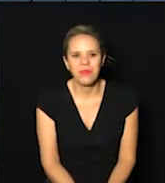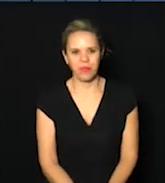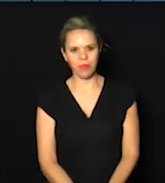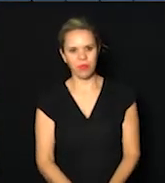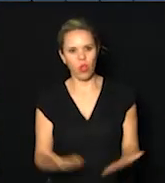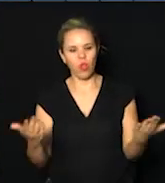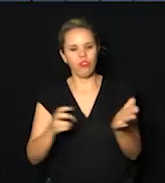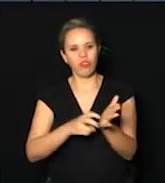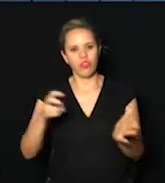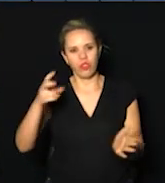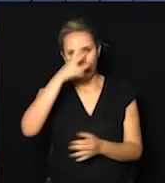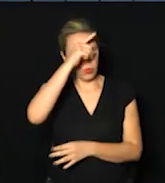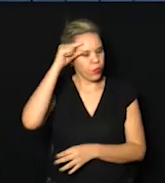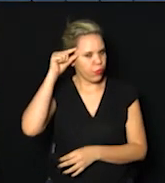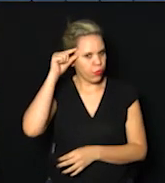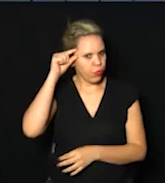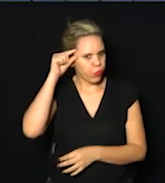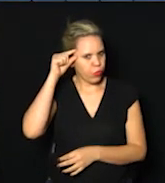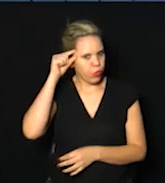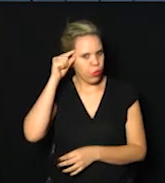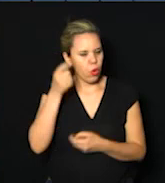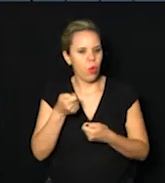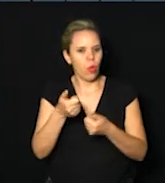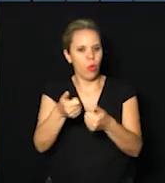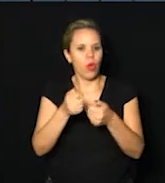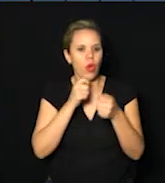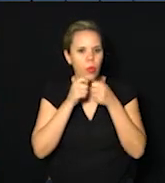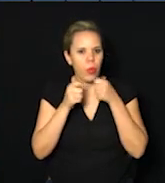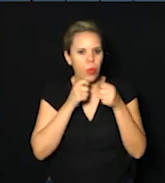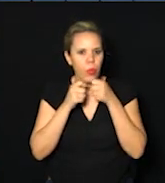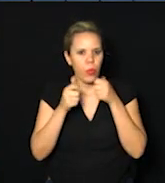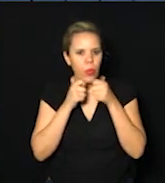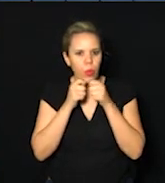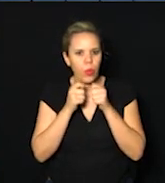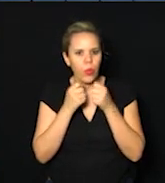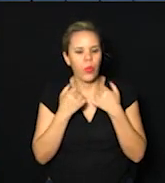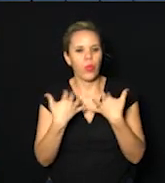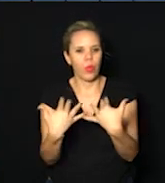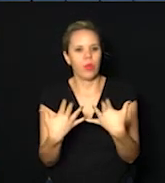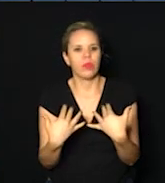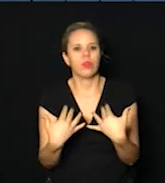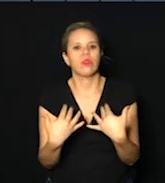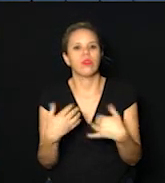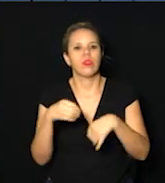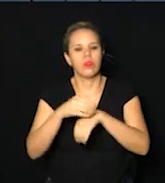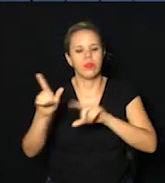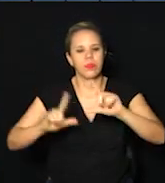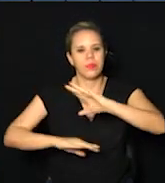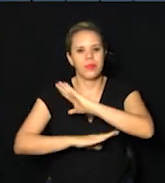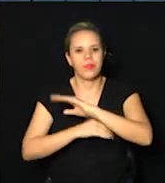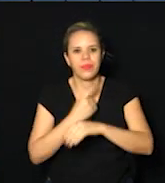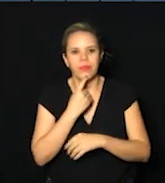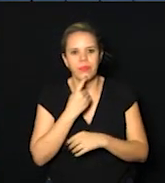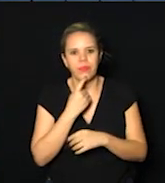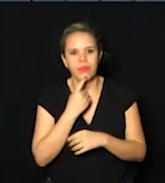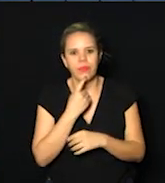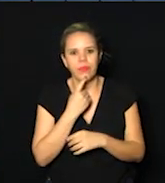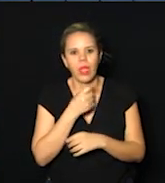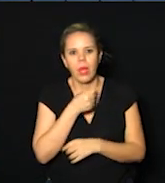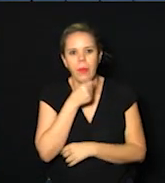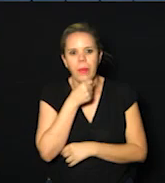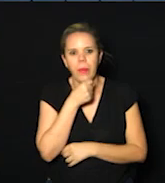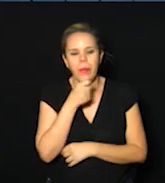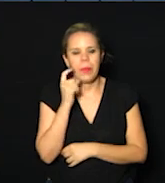Hoje cedo, o prefeito Jonas Donizete concedeu uma entrevista coletiva com transmissão da TV Câmara Campinas e a